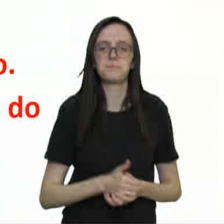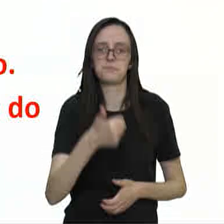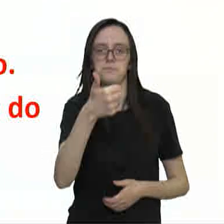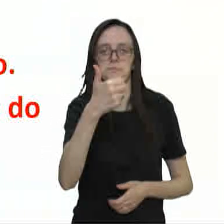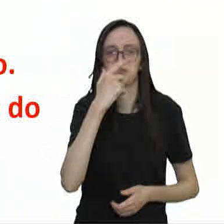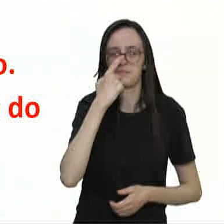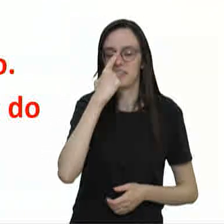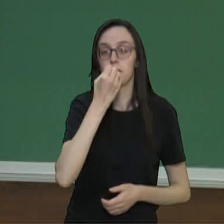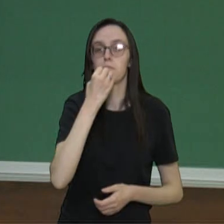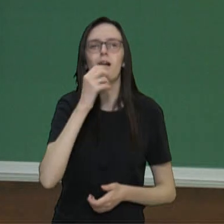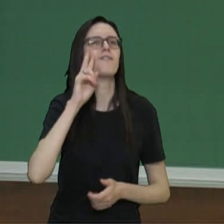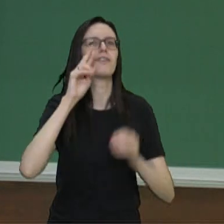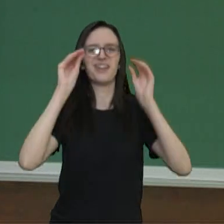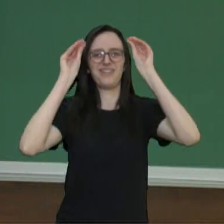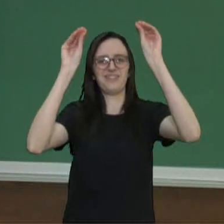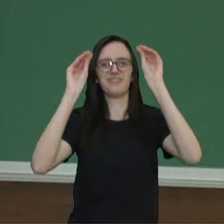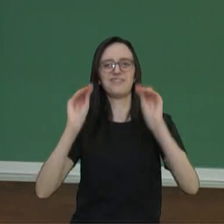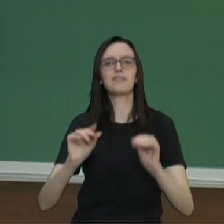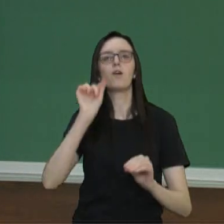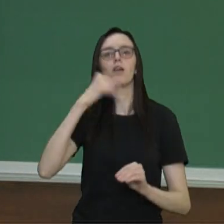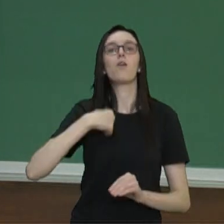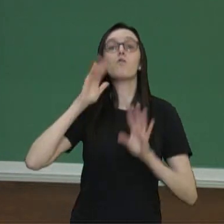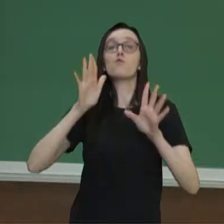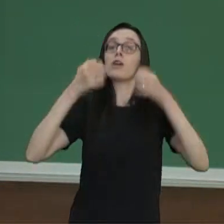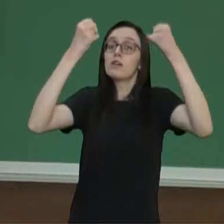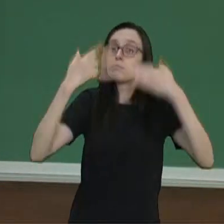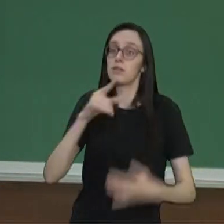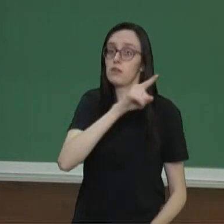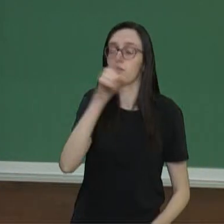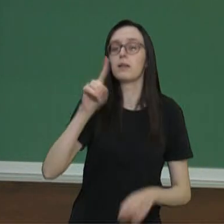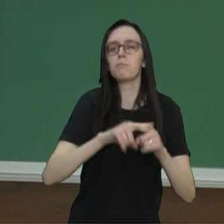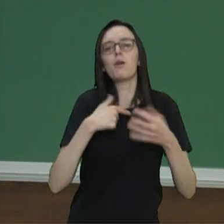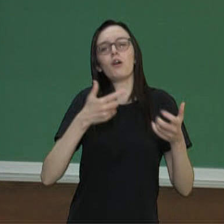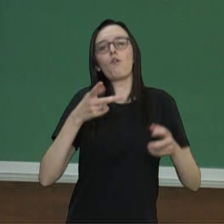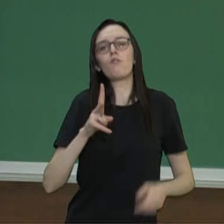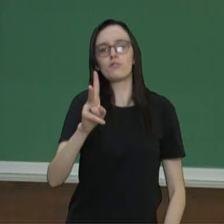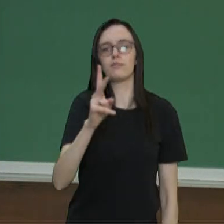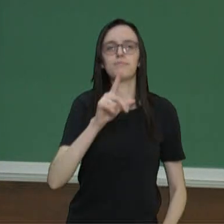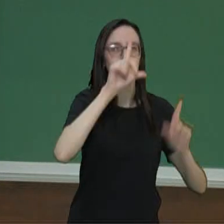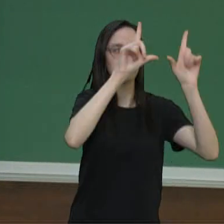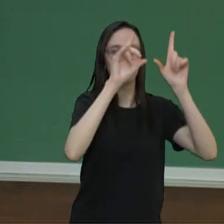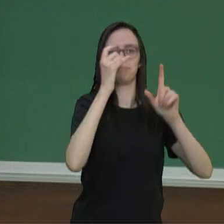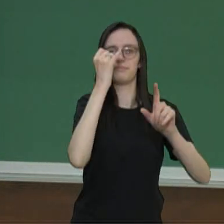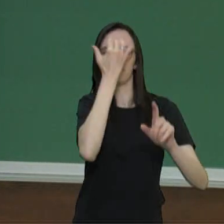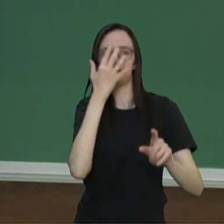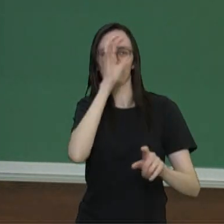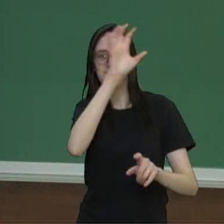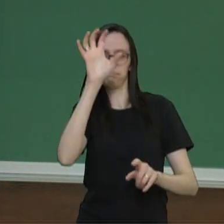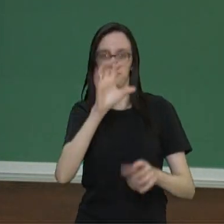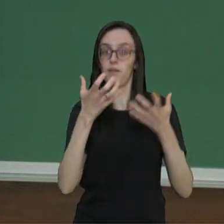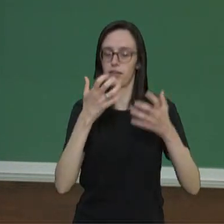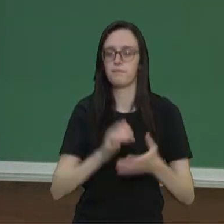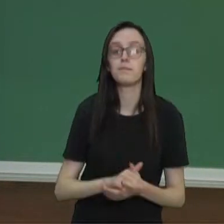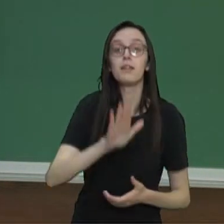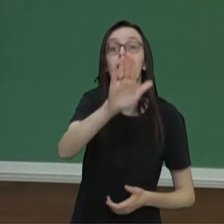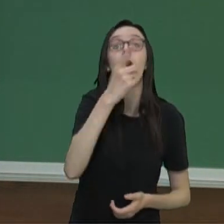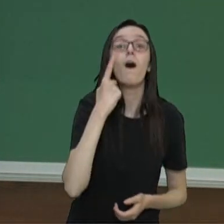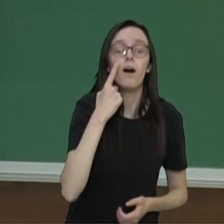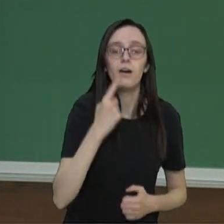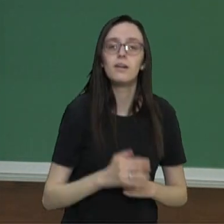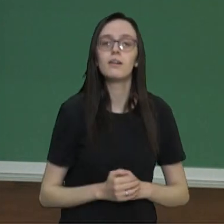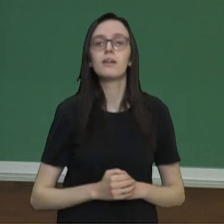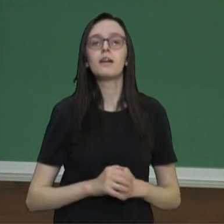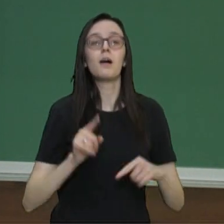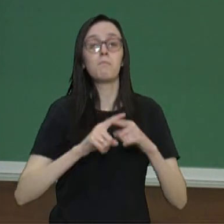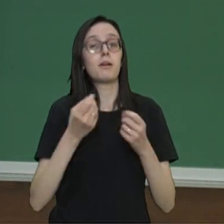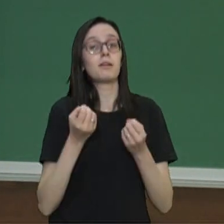Isso. O que está escrito aqui foi o que eu já falei para você, mas eu quis manter as carinhas para você ficar vendo, certo? Mais